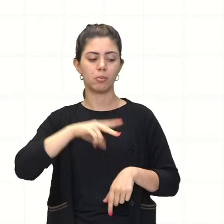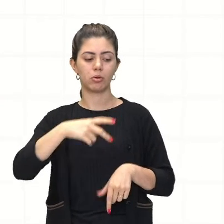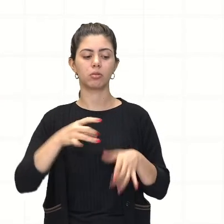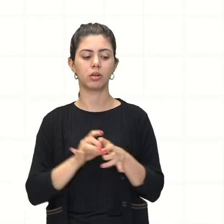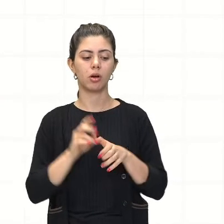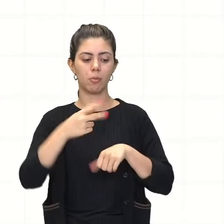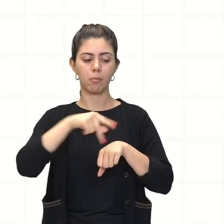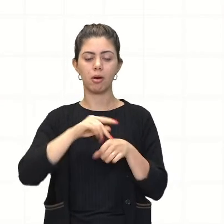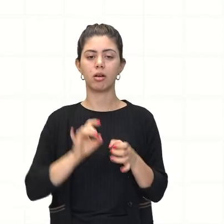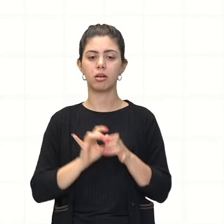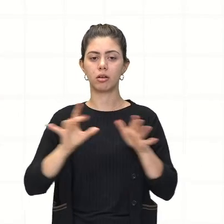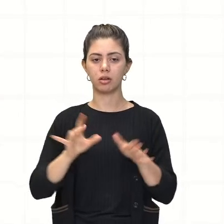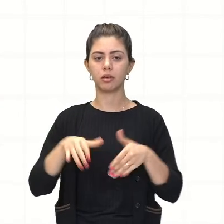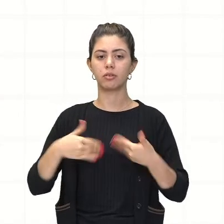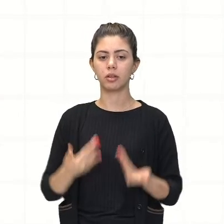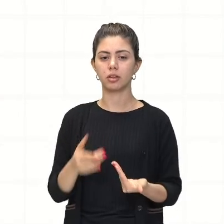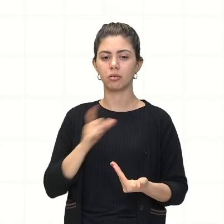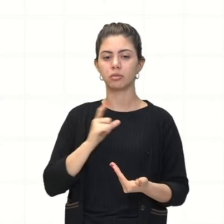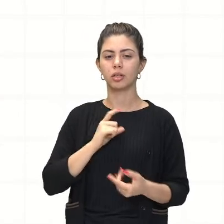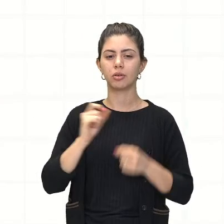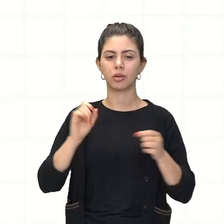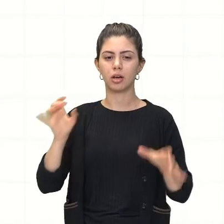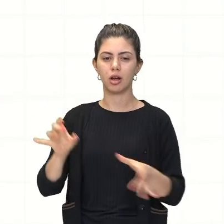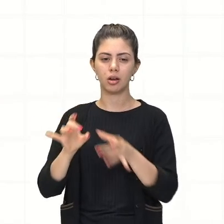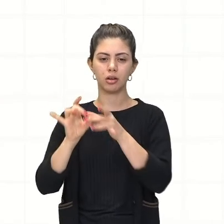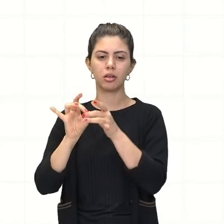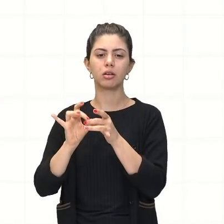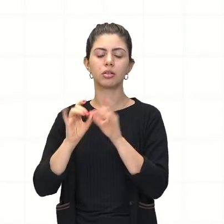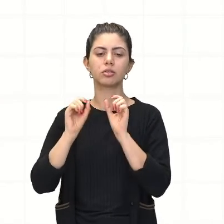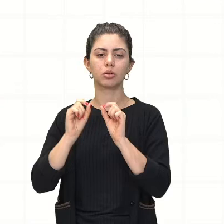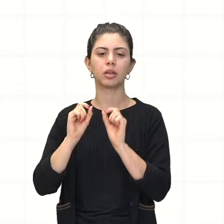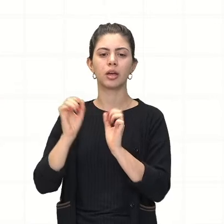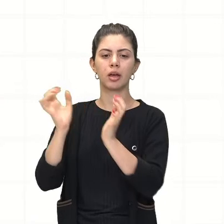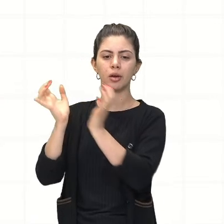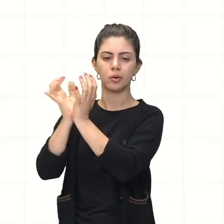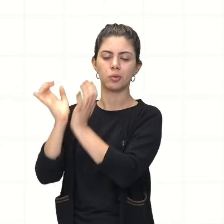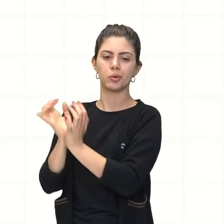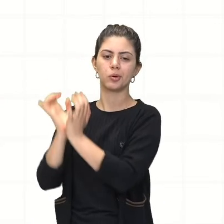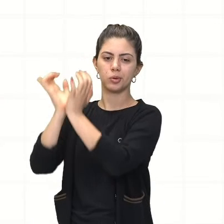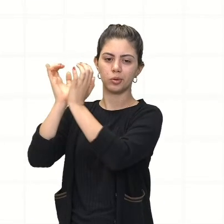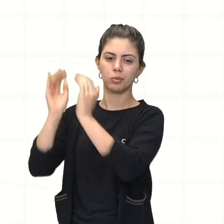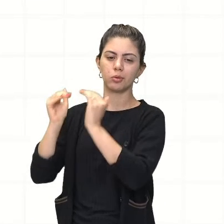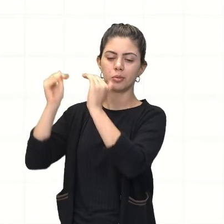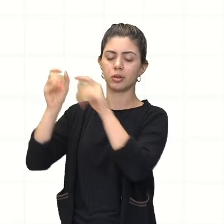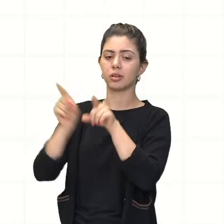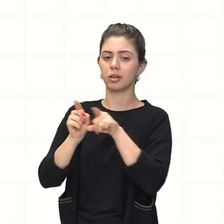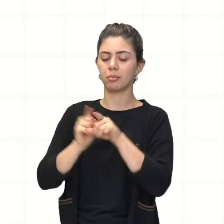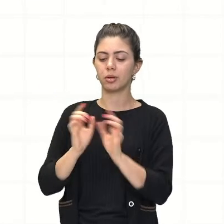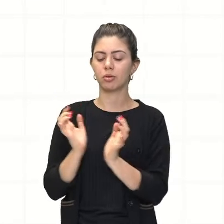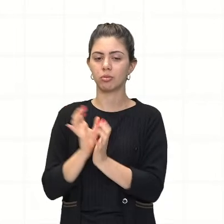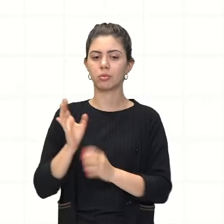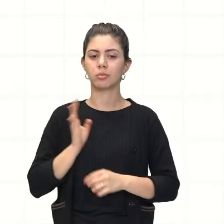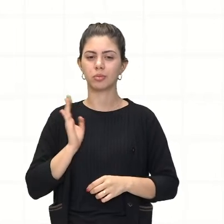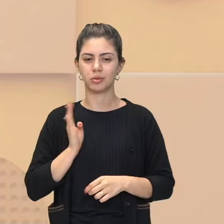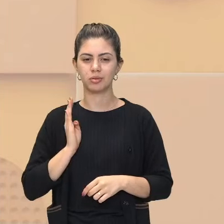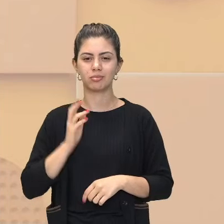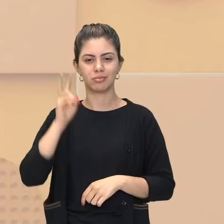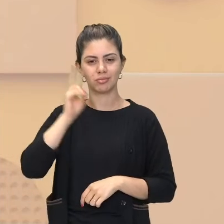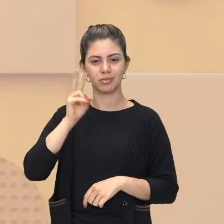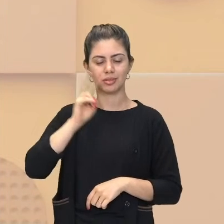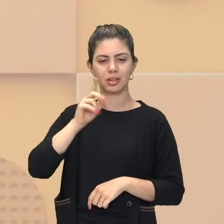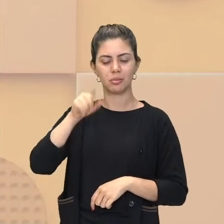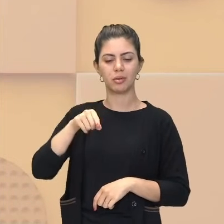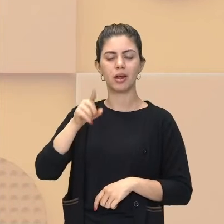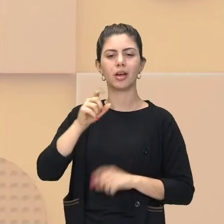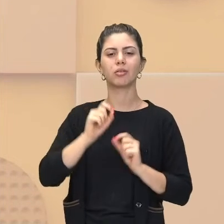Ela que vai estabelecer uma aliança entre a monarquia e a classe burguesa. Vocês lembram lá qual a classe social